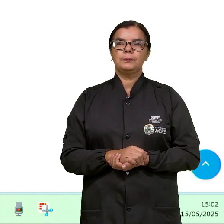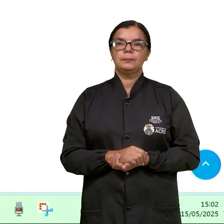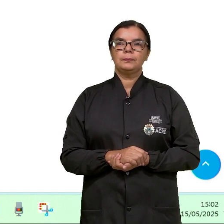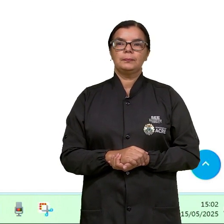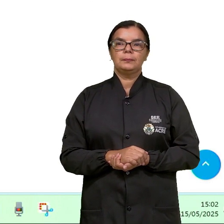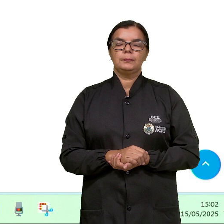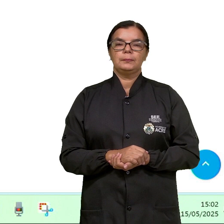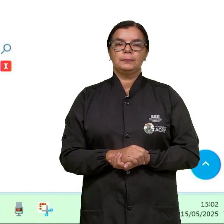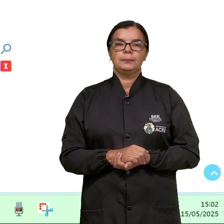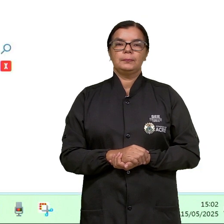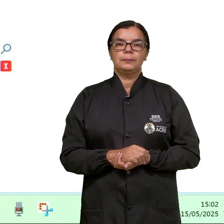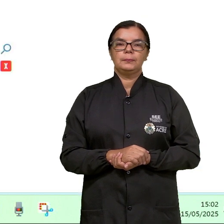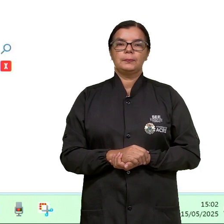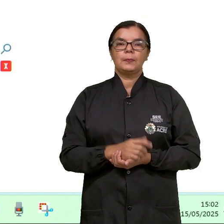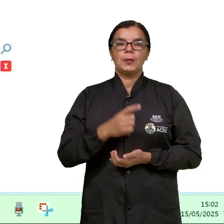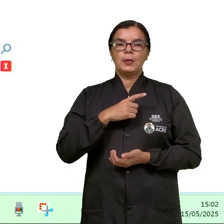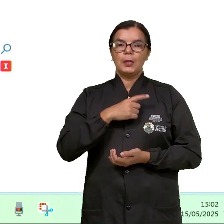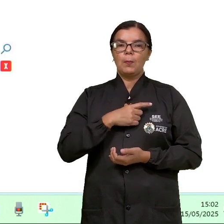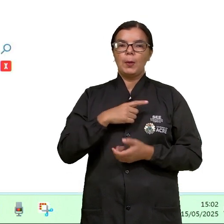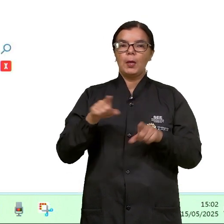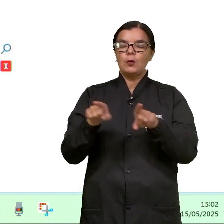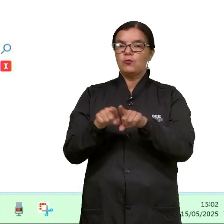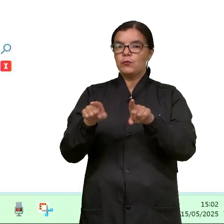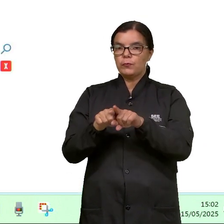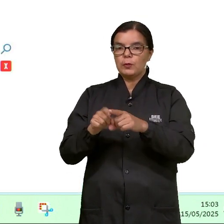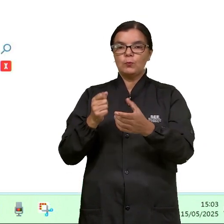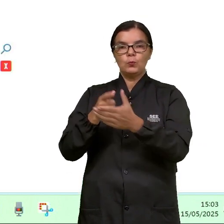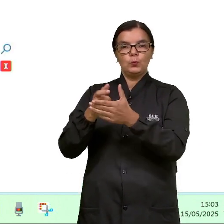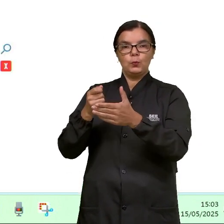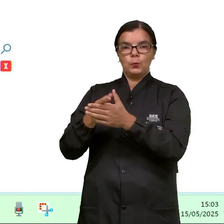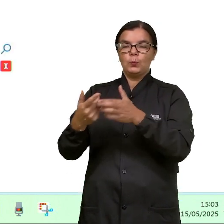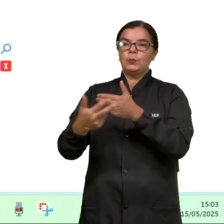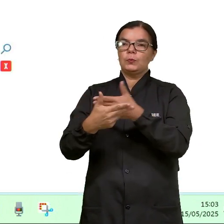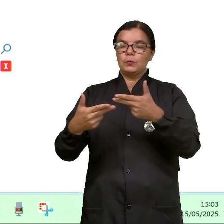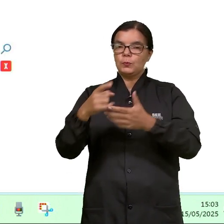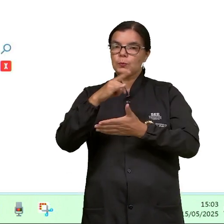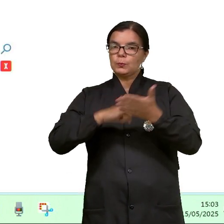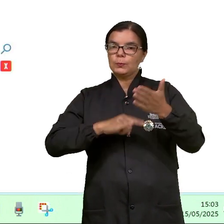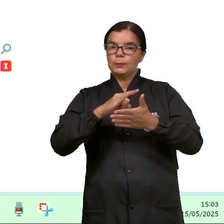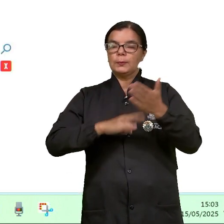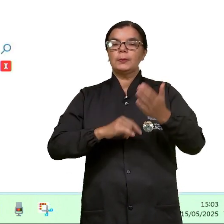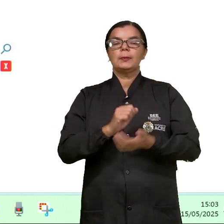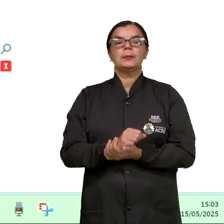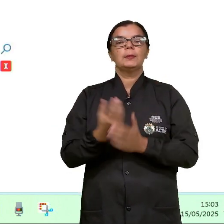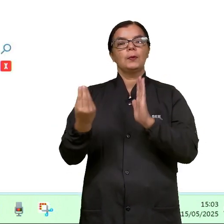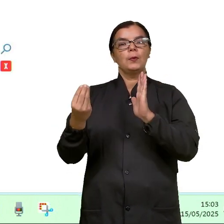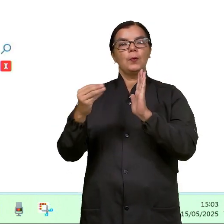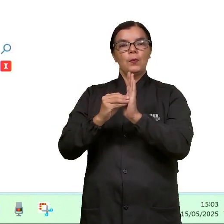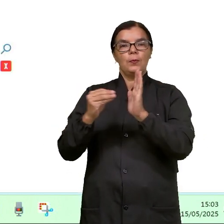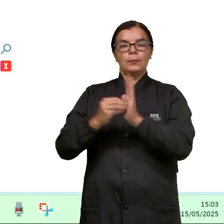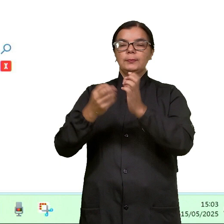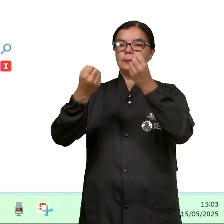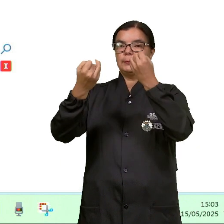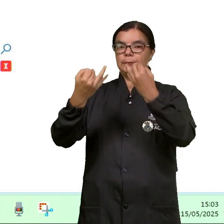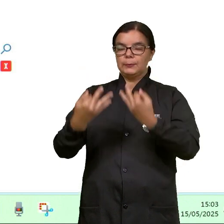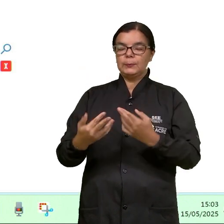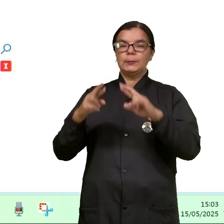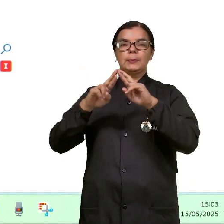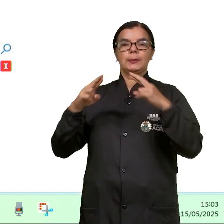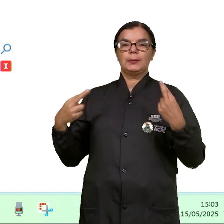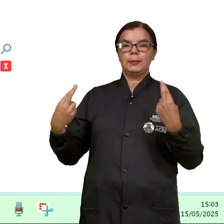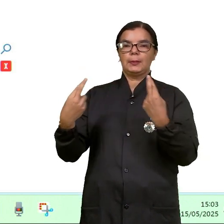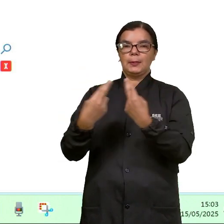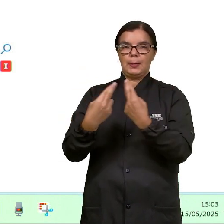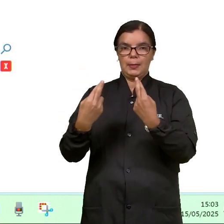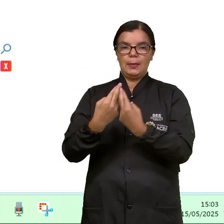aqui, divisão de compras, por exemplo. Então, olha só. Eu coloquei aqui a descrição do bloco, tá? Então, o bloco